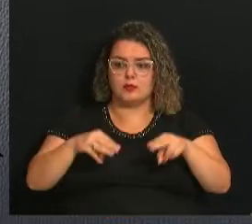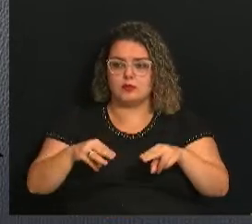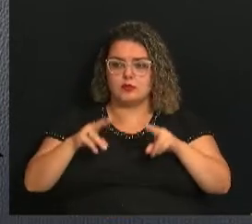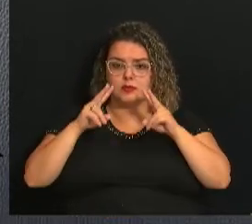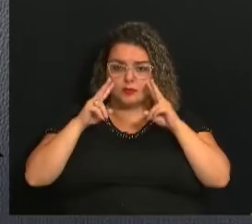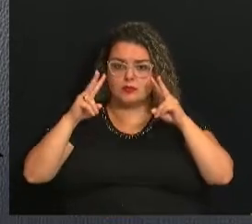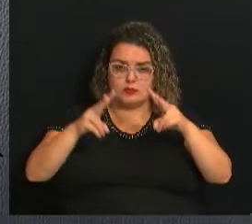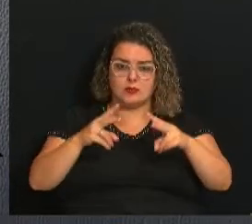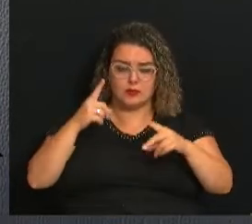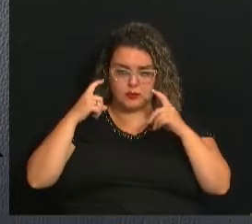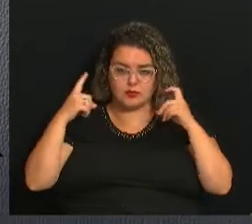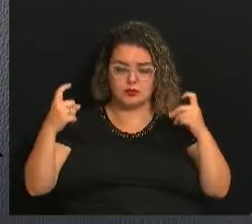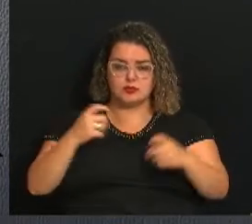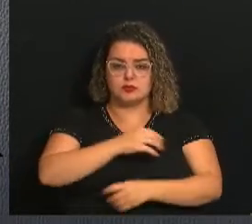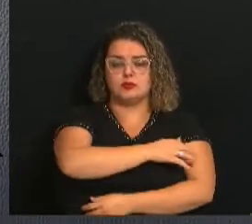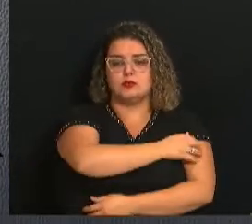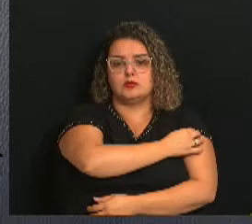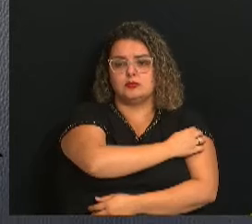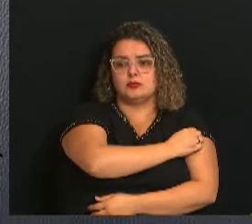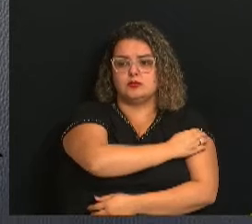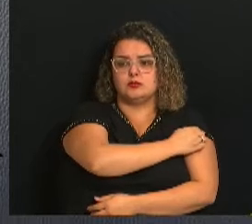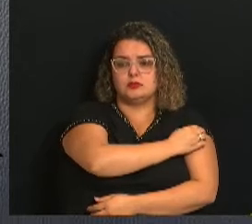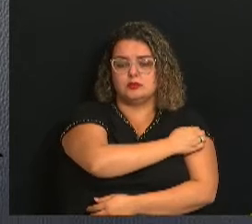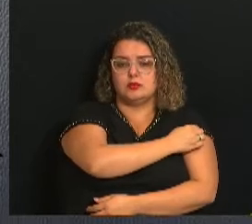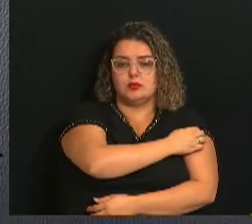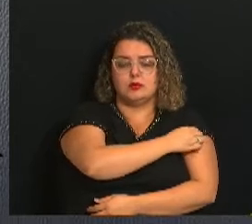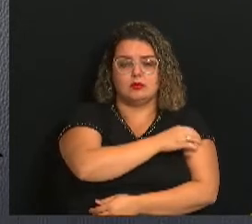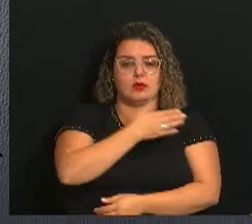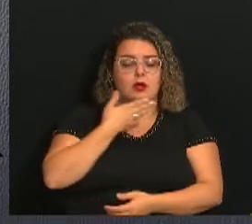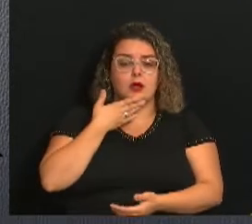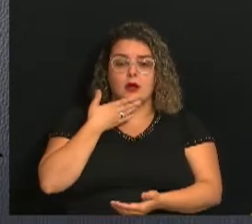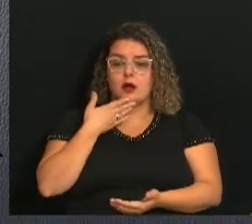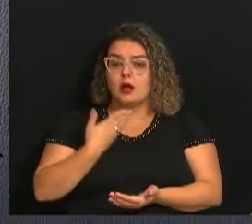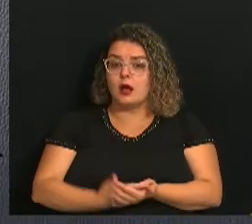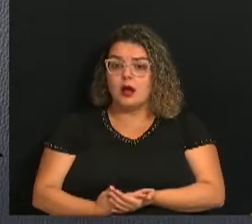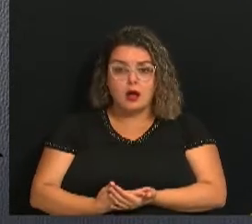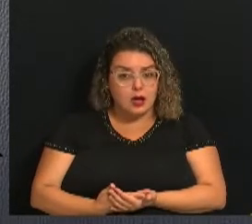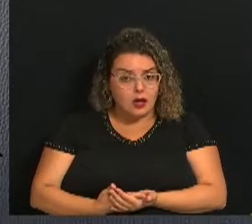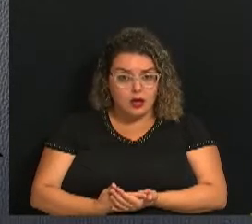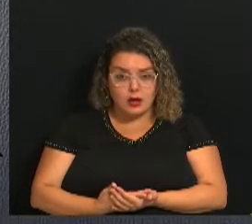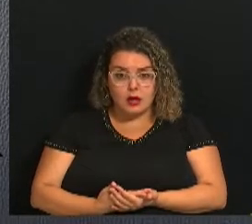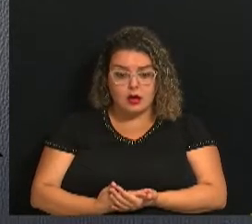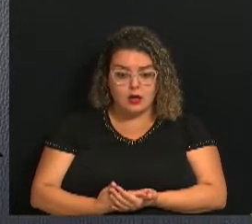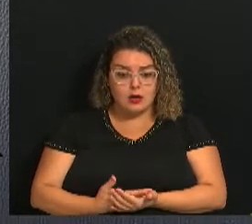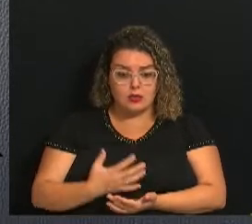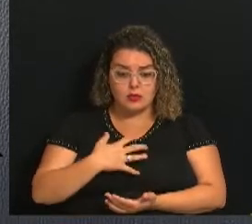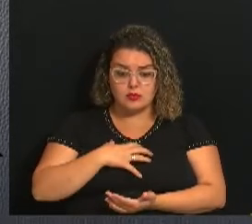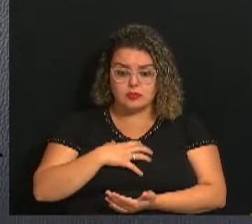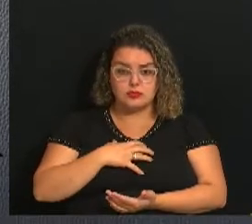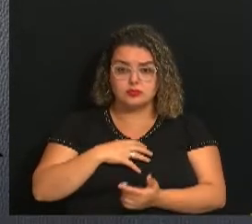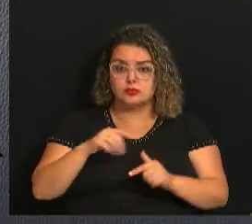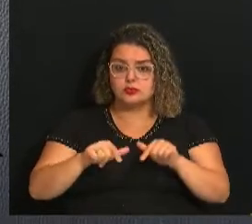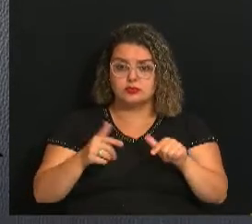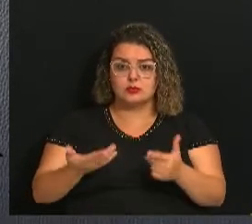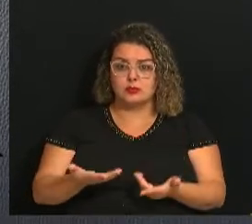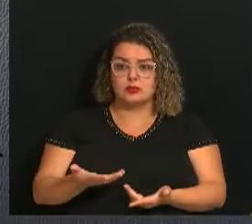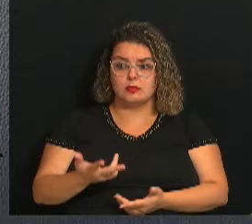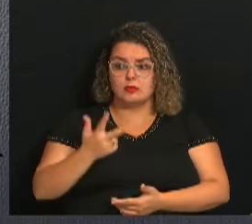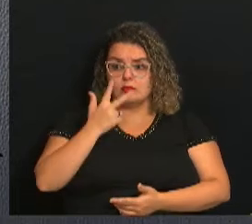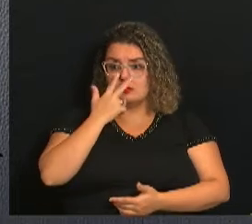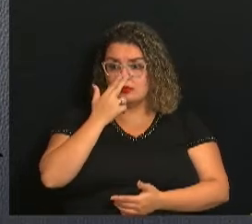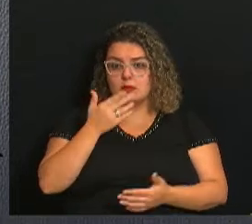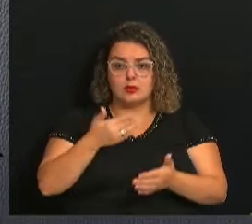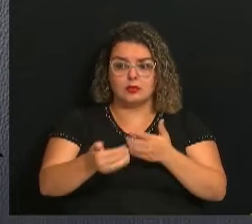bem. Eu fiquei horrorizada das condições de trabalho ali. Fica me parecendo que a qualquer momento